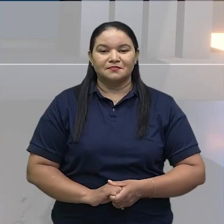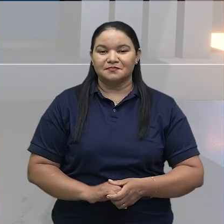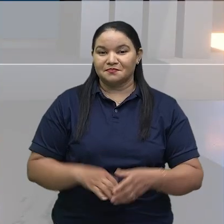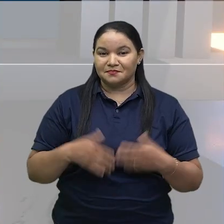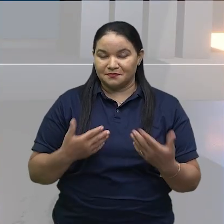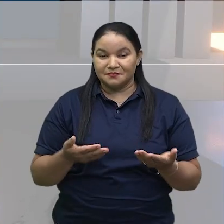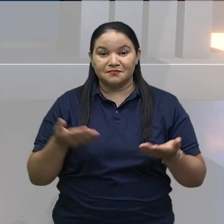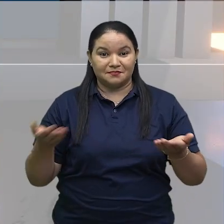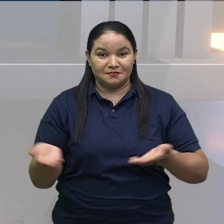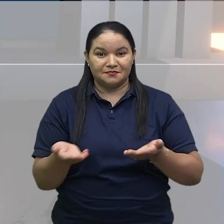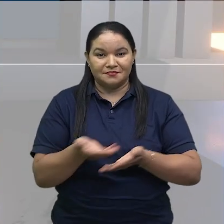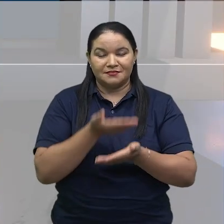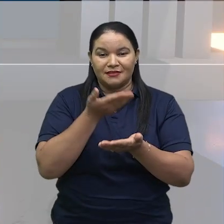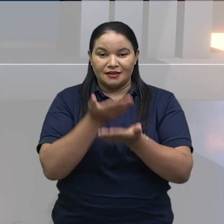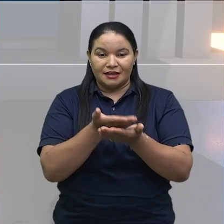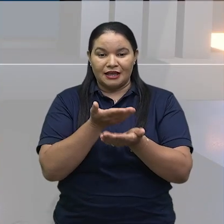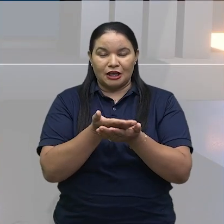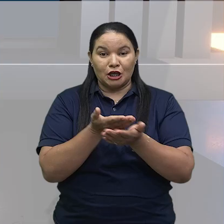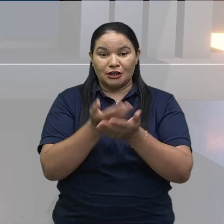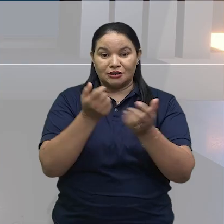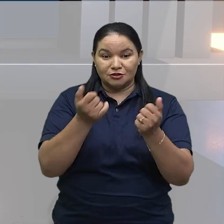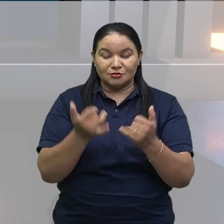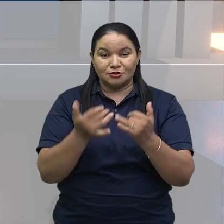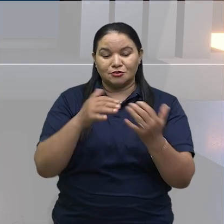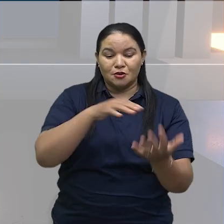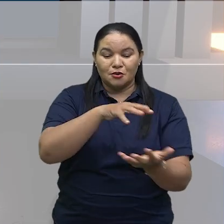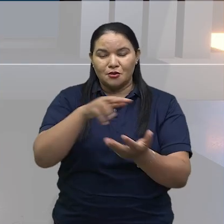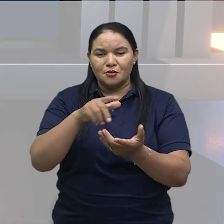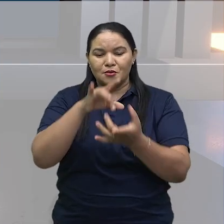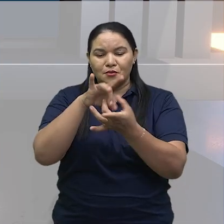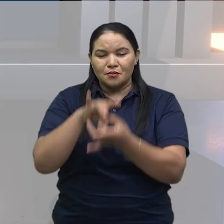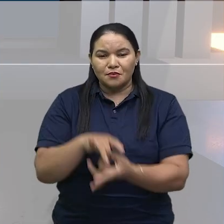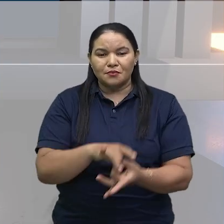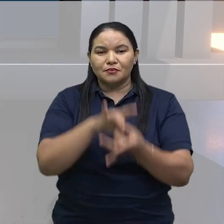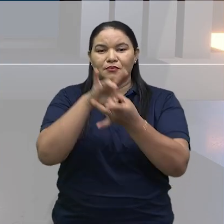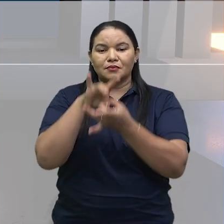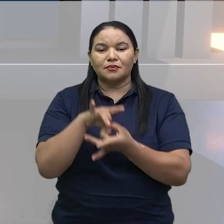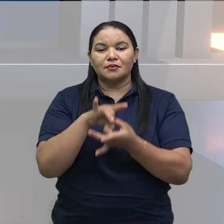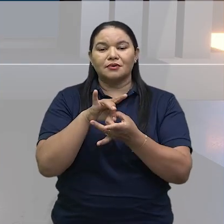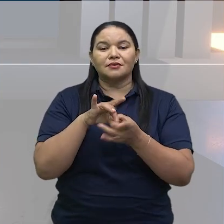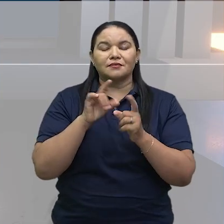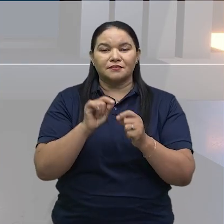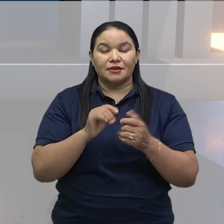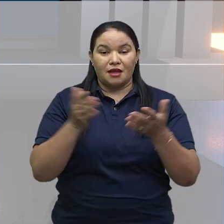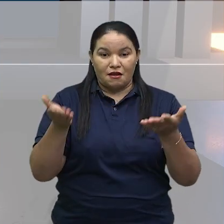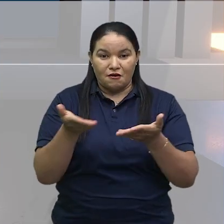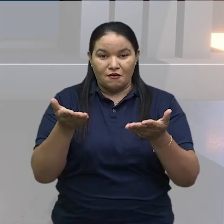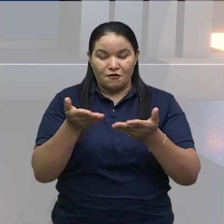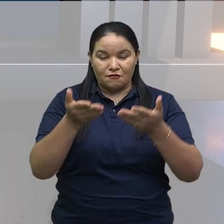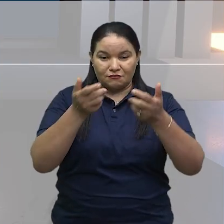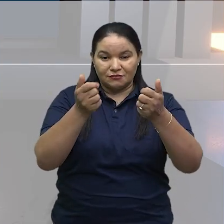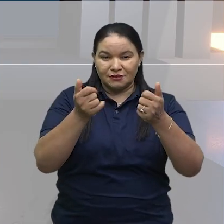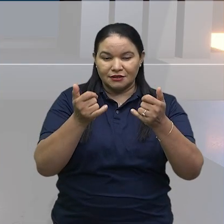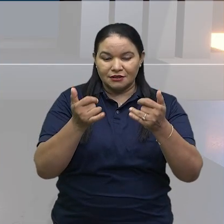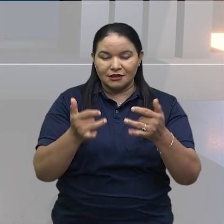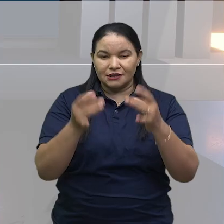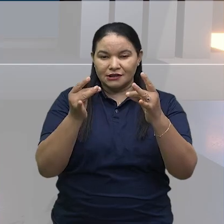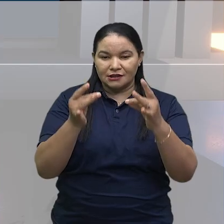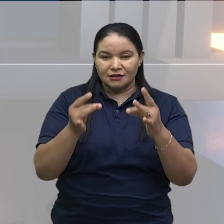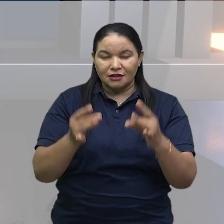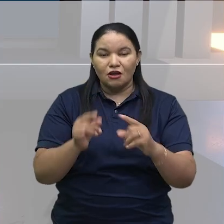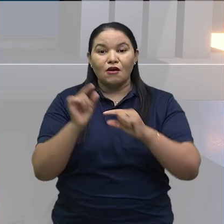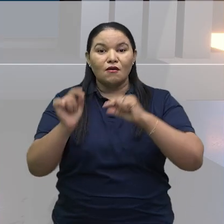Pessoal, nesta aula nós vamos falar sobre globalização. Em o primeiro momento, a gente vai definir o que é